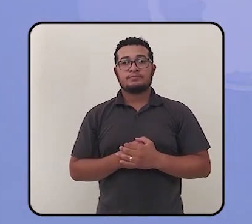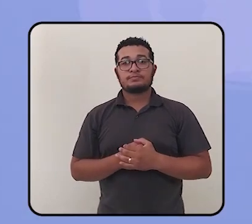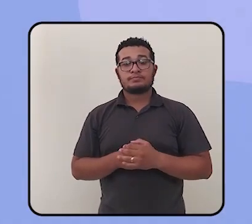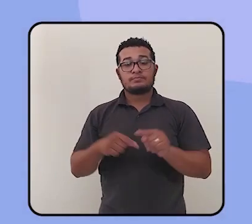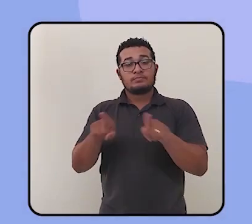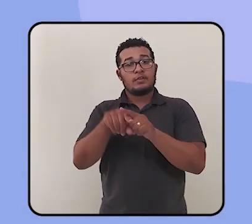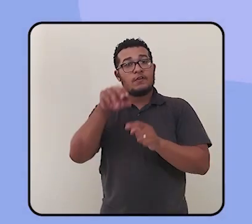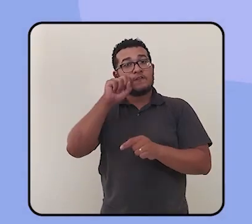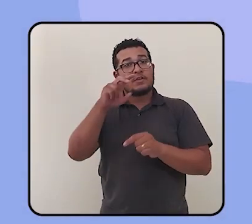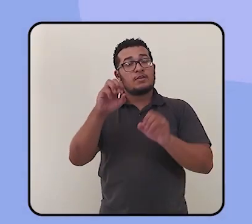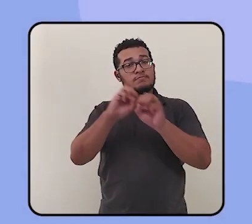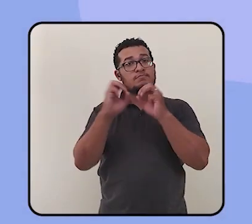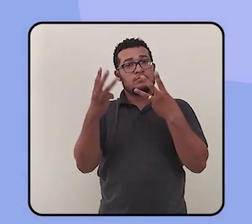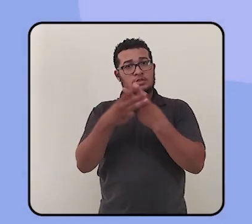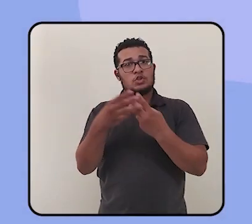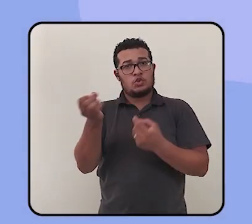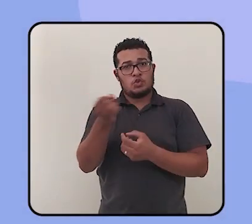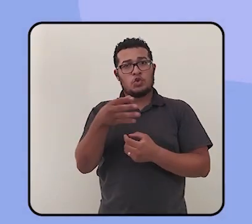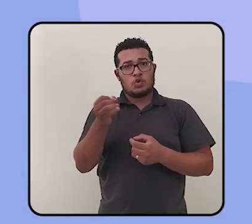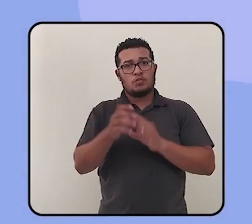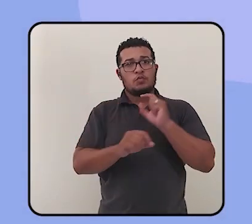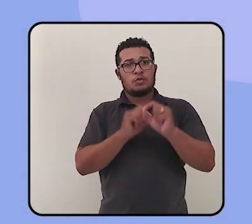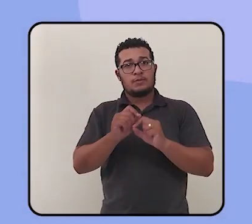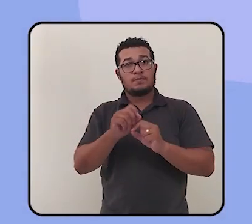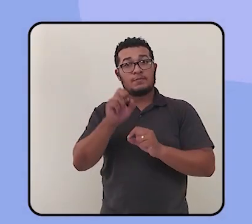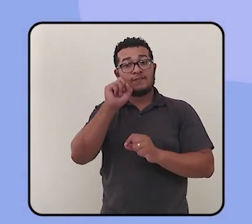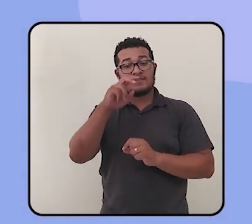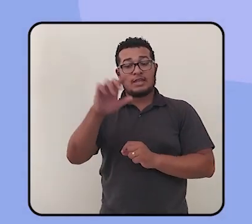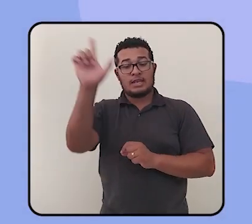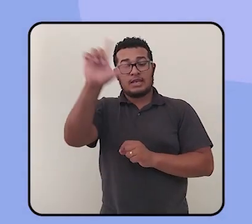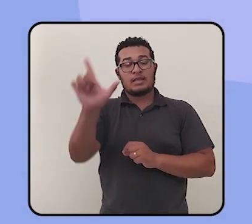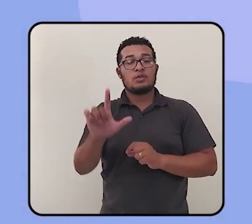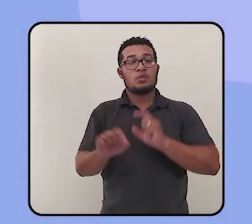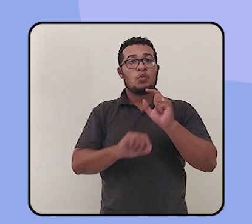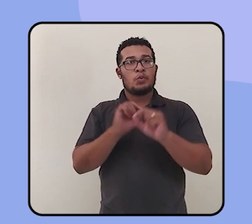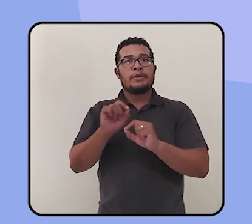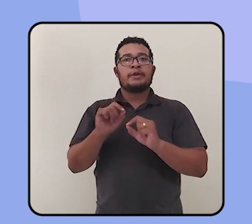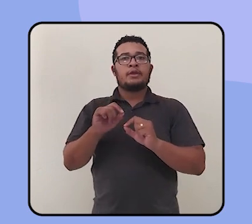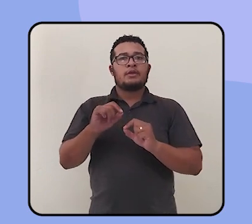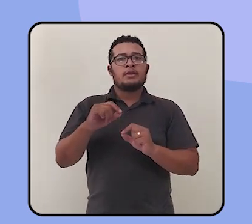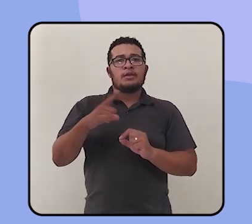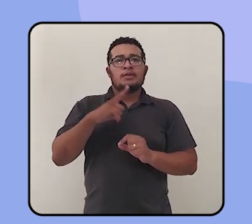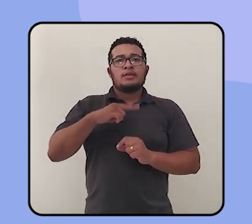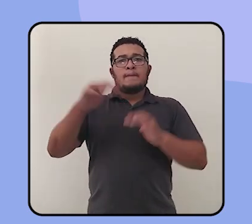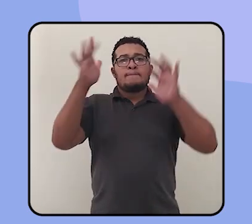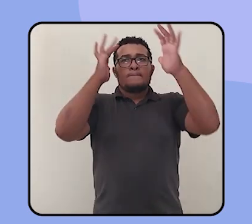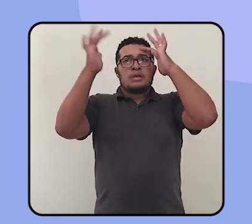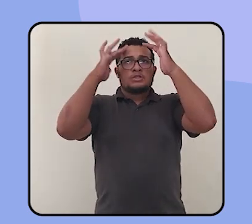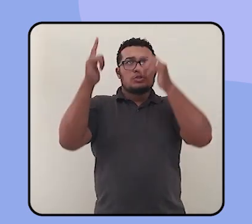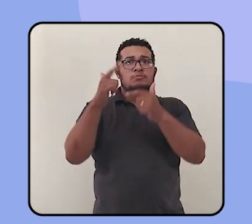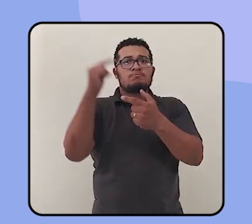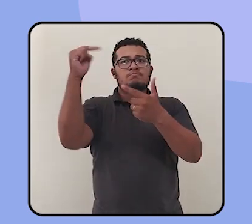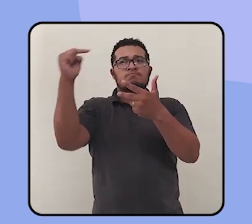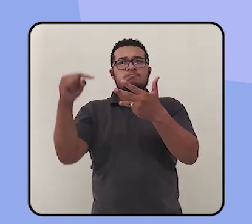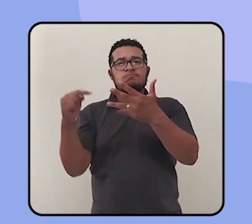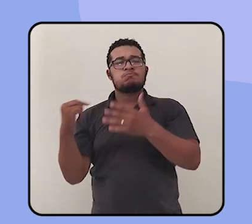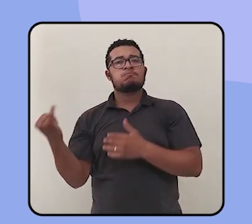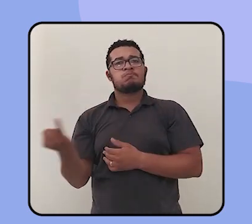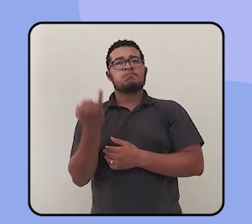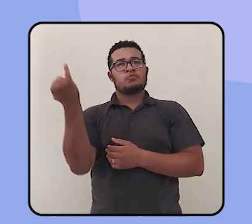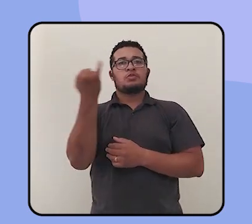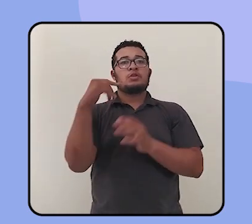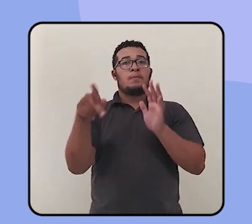análise comigo próximo slide vamos verificar na literatura os grandes vultos os grandes pensadores e intelectuais